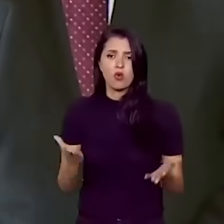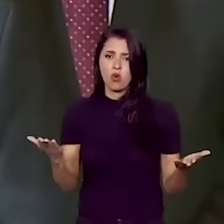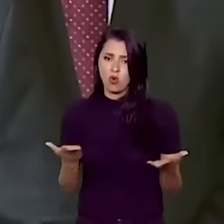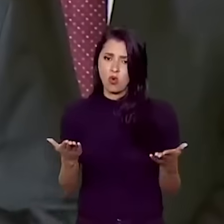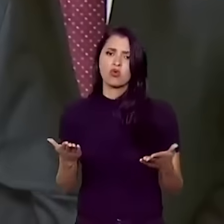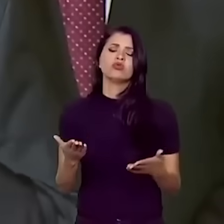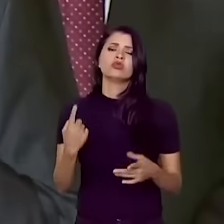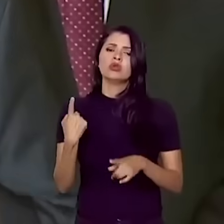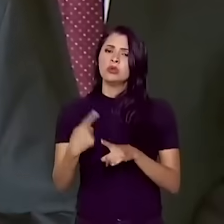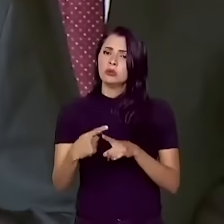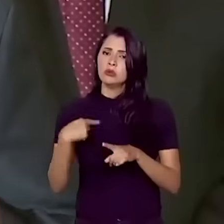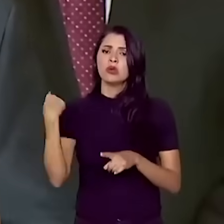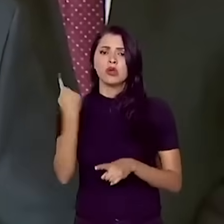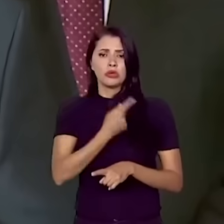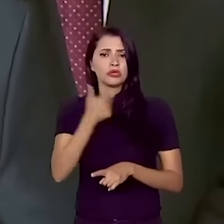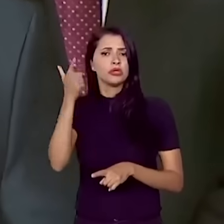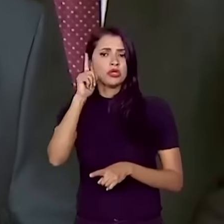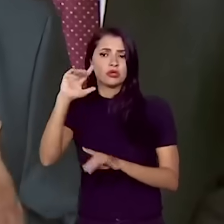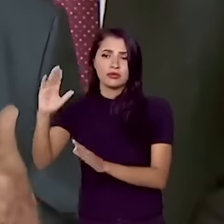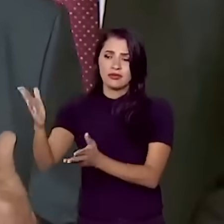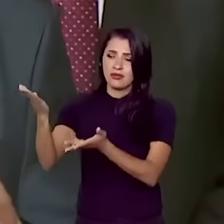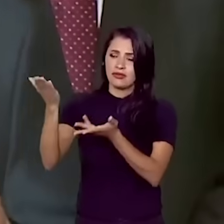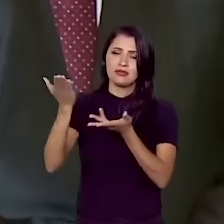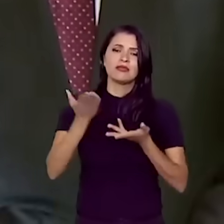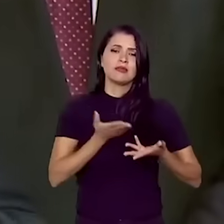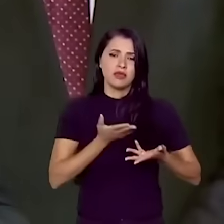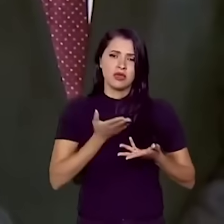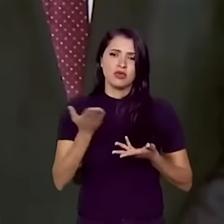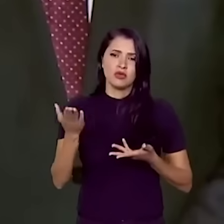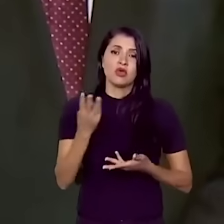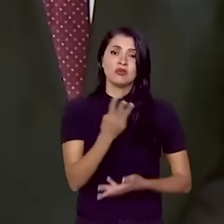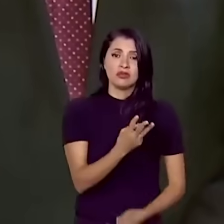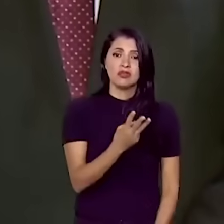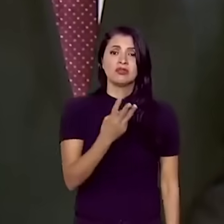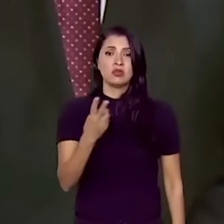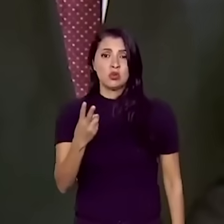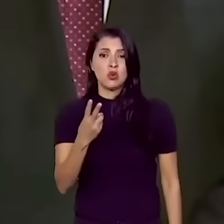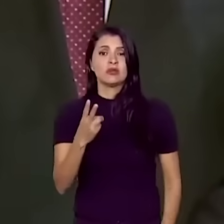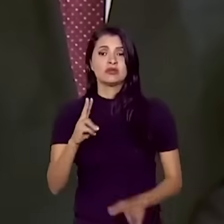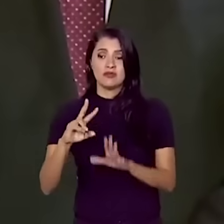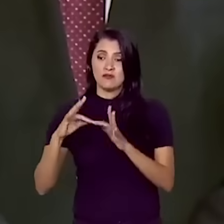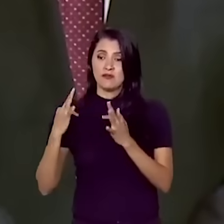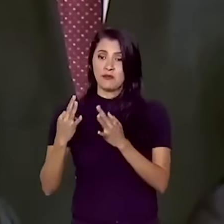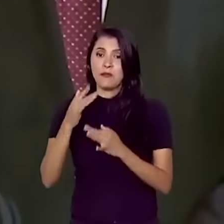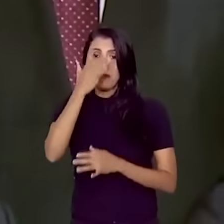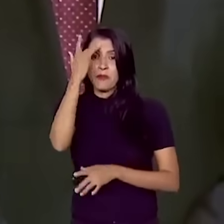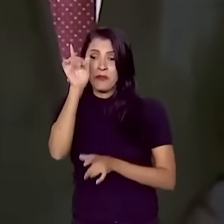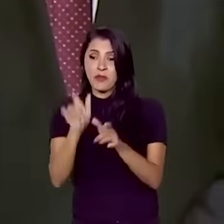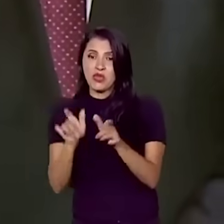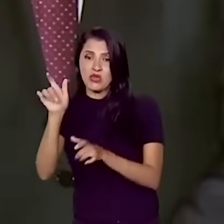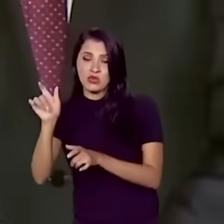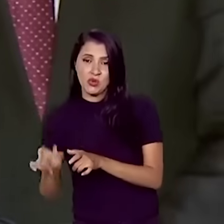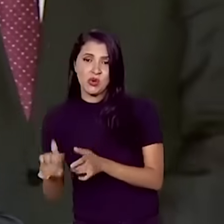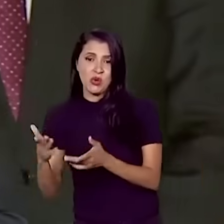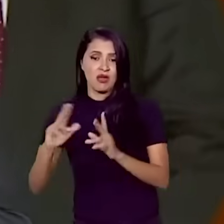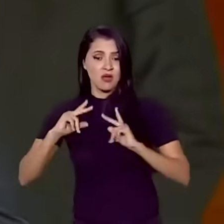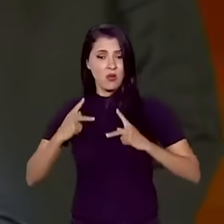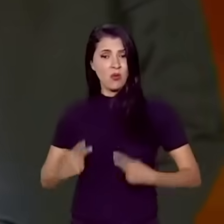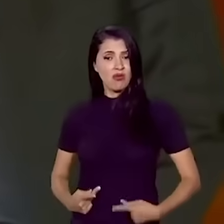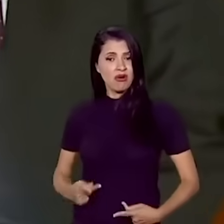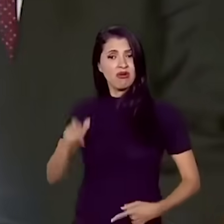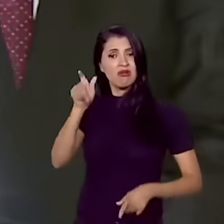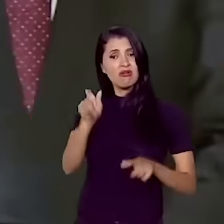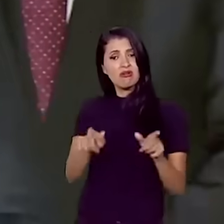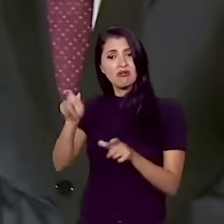de felicidade porque a gente está recebendo aqui, sabe, 32 famílias, 32 seres humanos